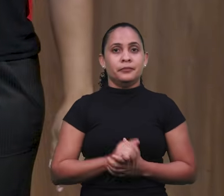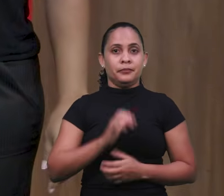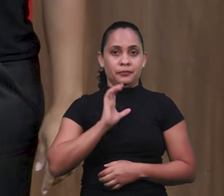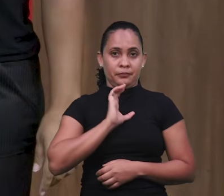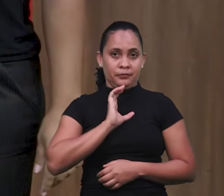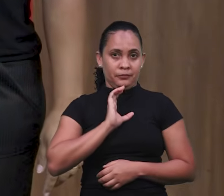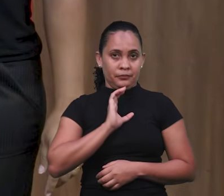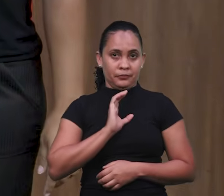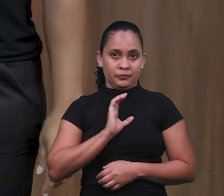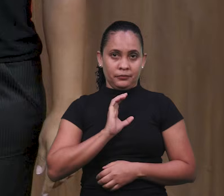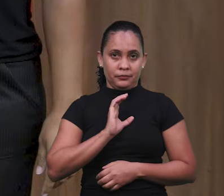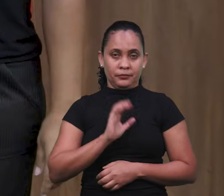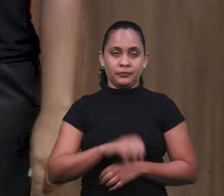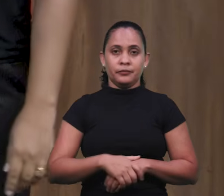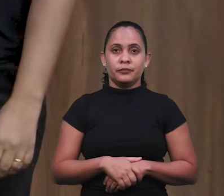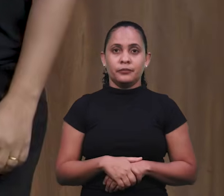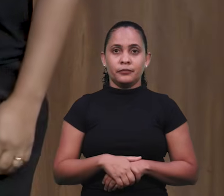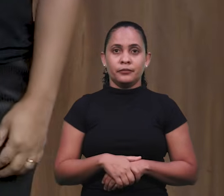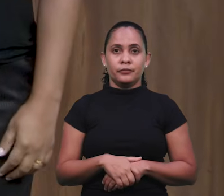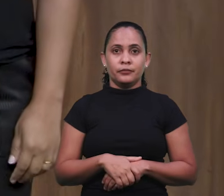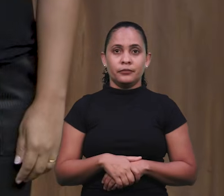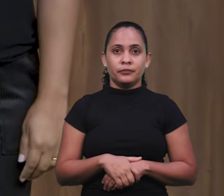Calebe.